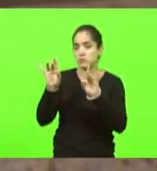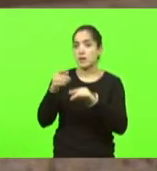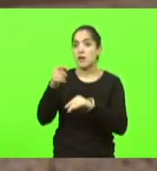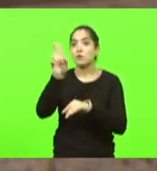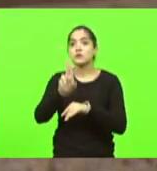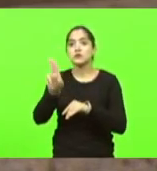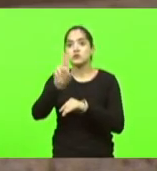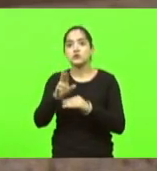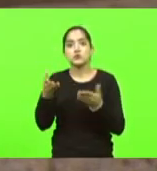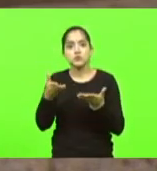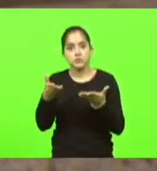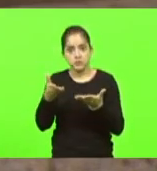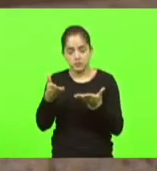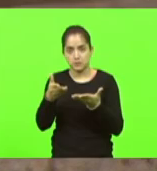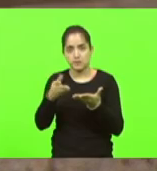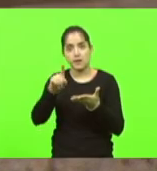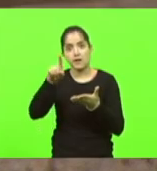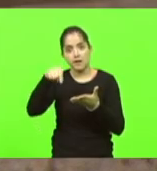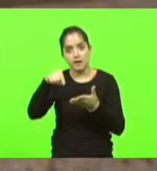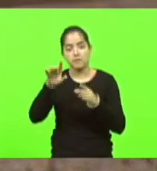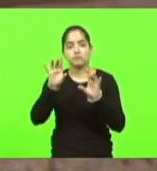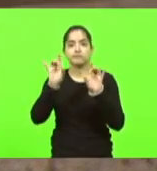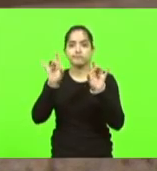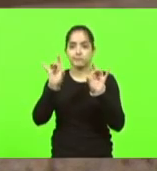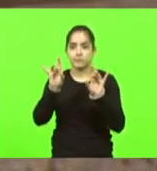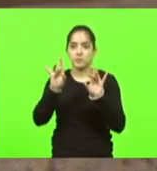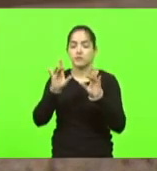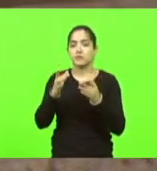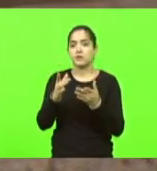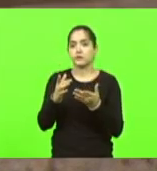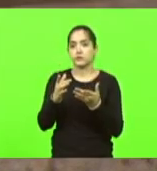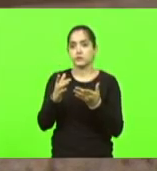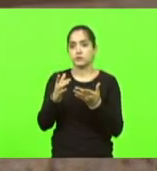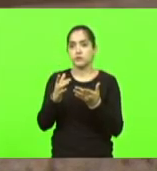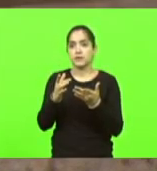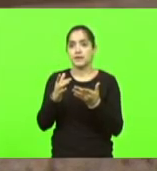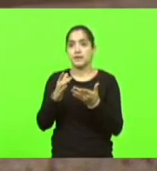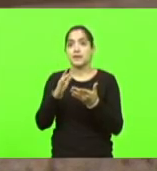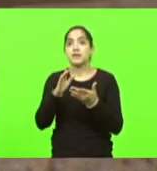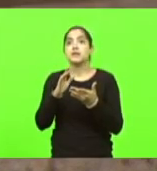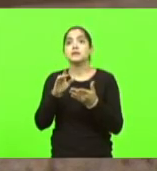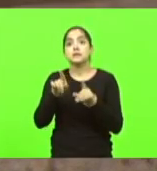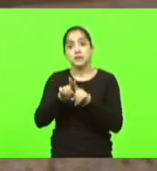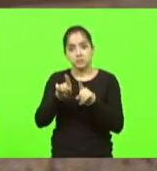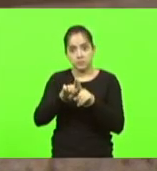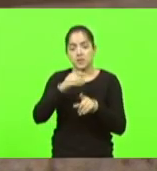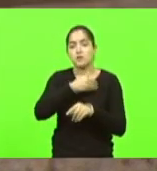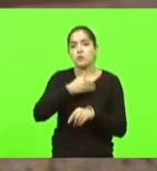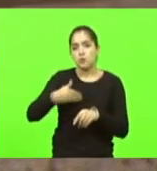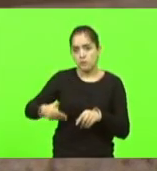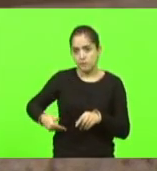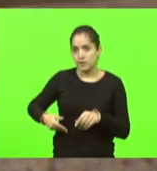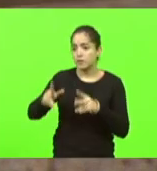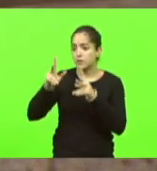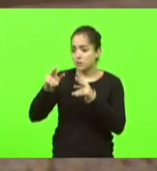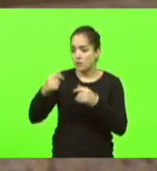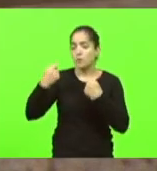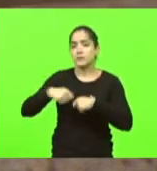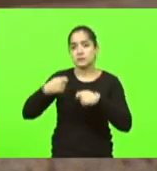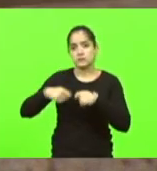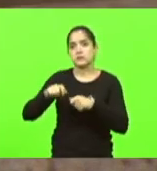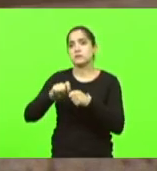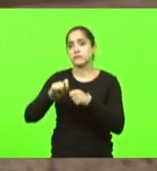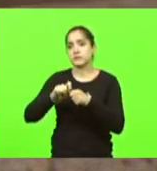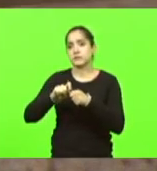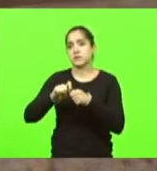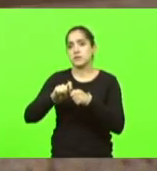privilégio Oi e eu acho que o Governo deveria também fazer os fazendo mesmo porque quando você recorta